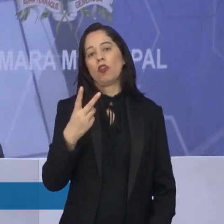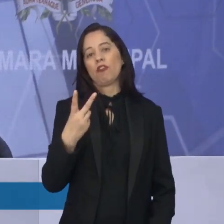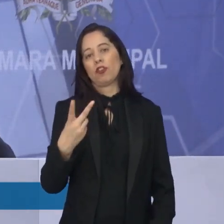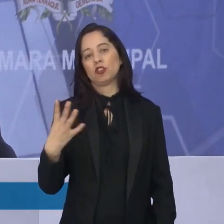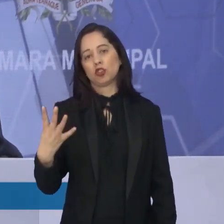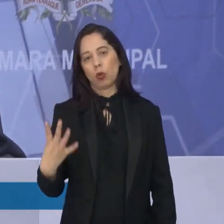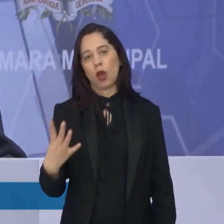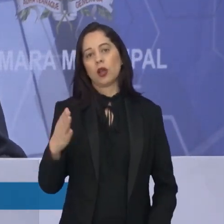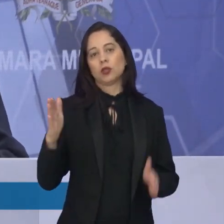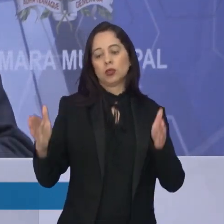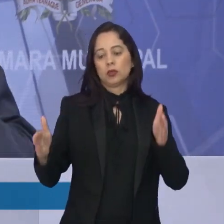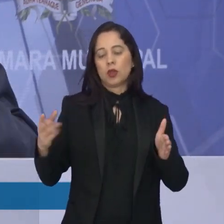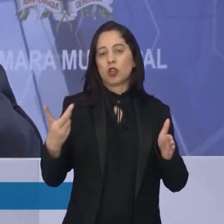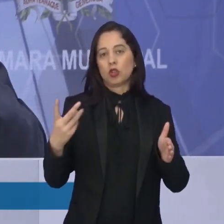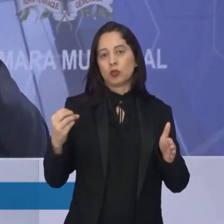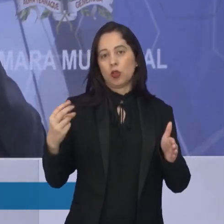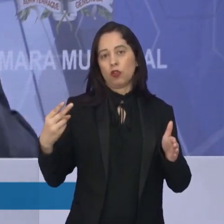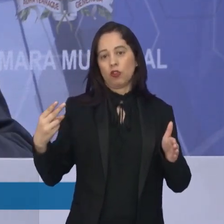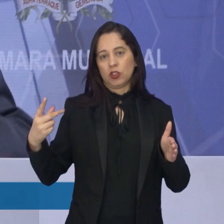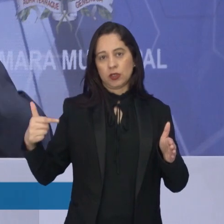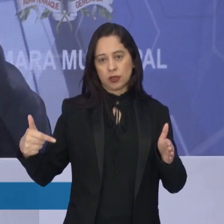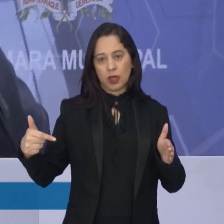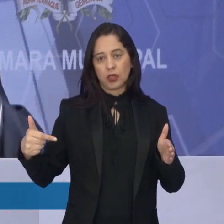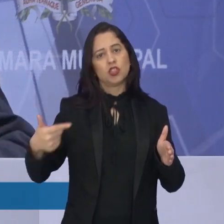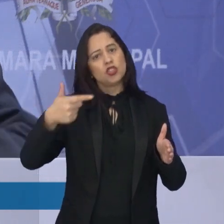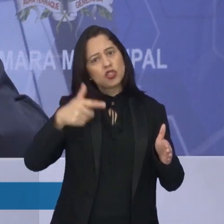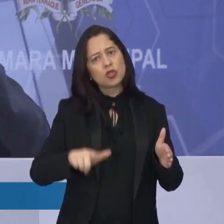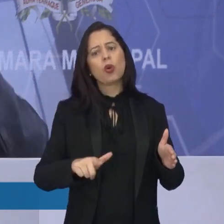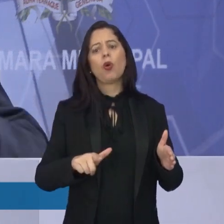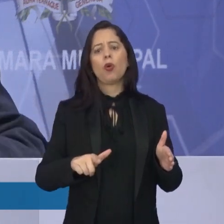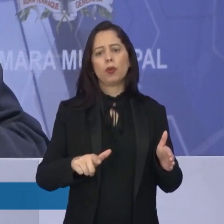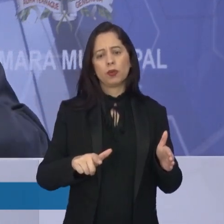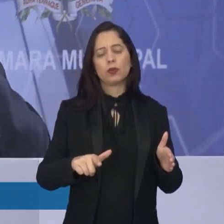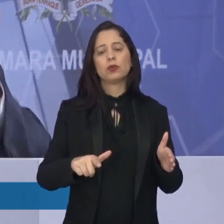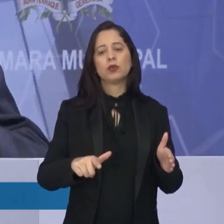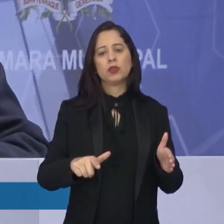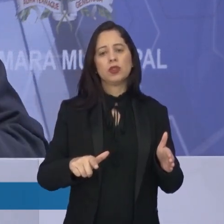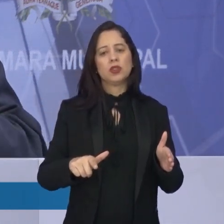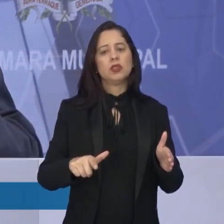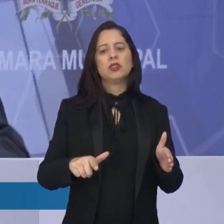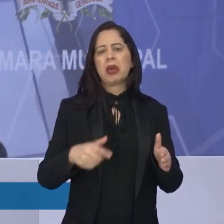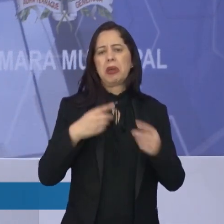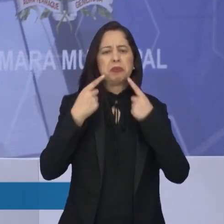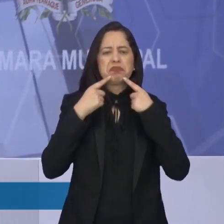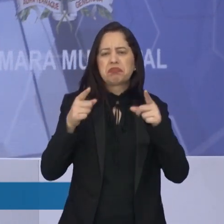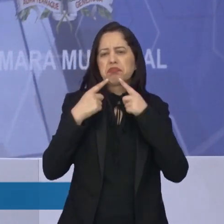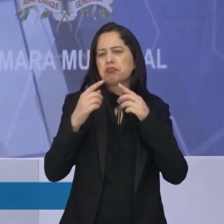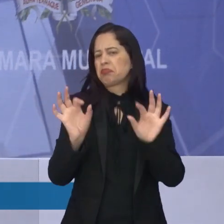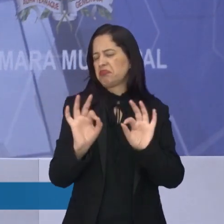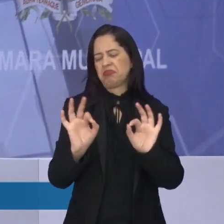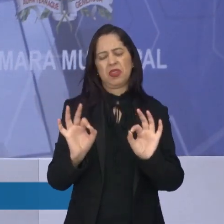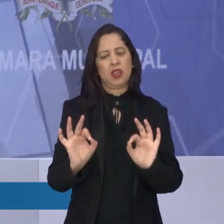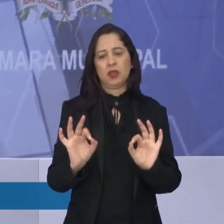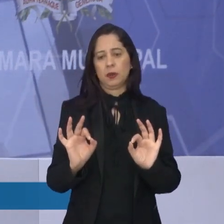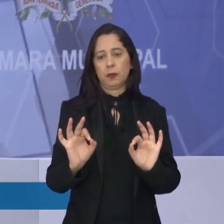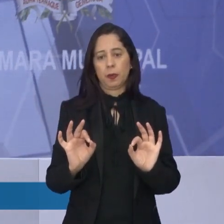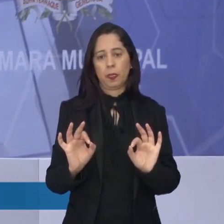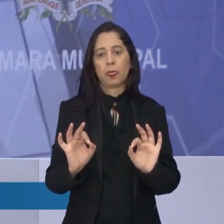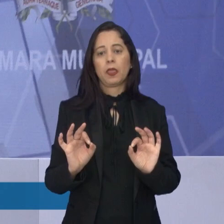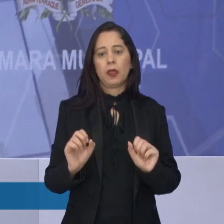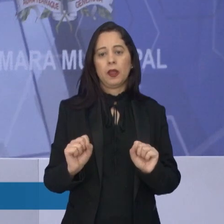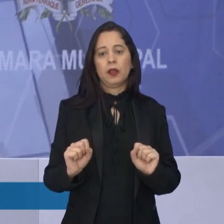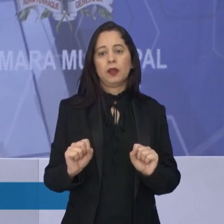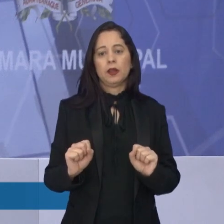acho que seria oportuno que a Câmara de Vereadores, de novo, de uma forma respeitosa, educada, sem críticas, mas assim, se aproximasse